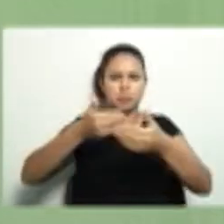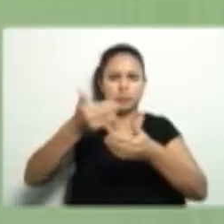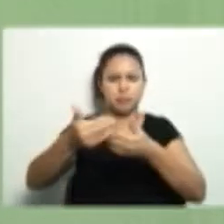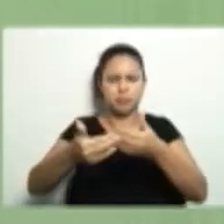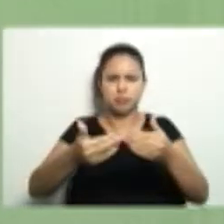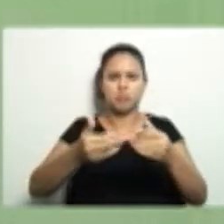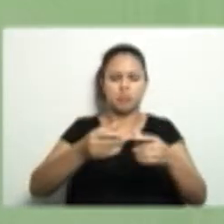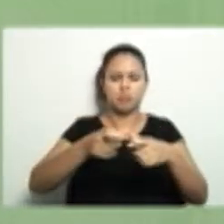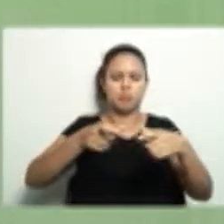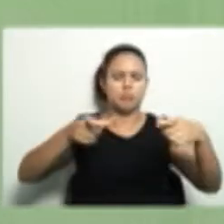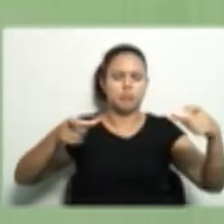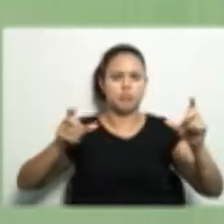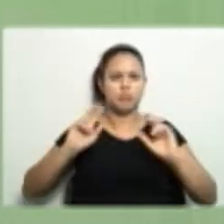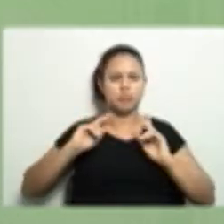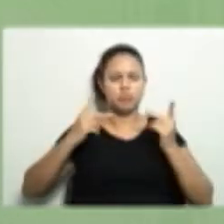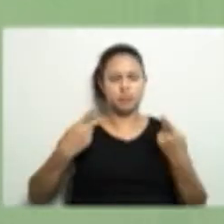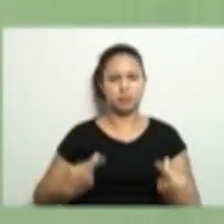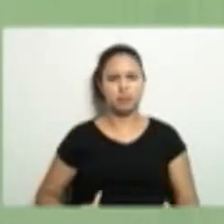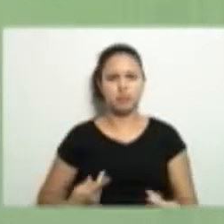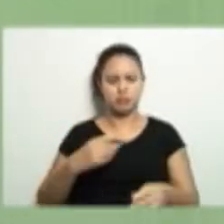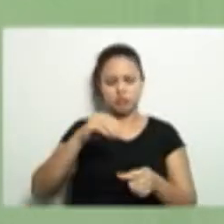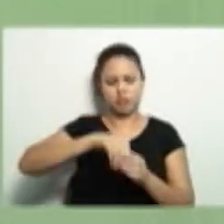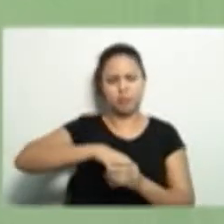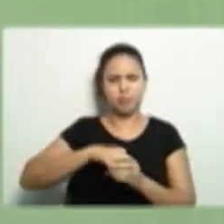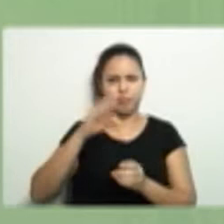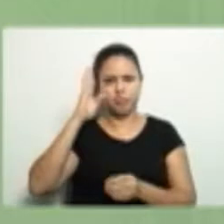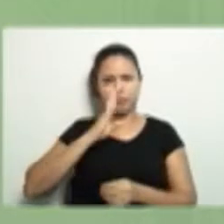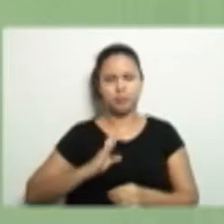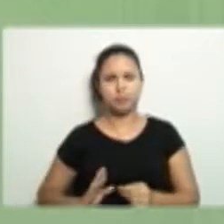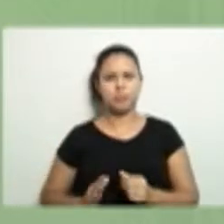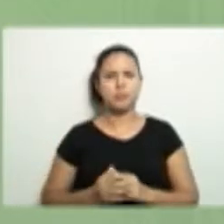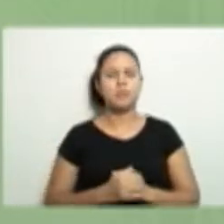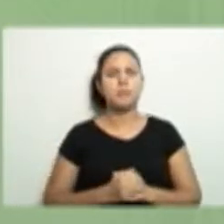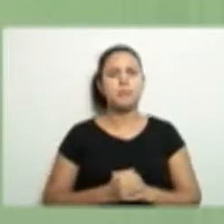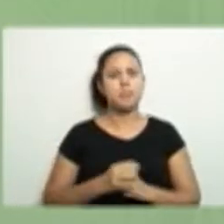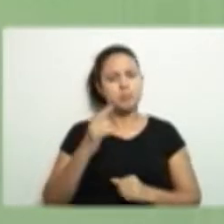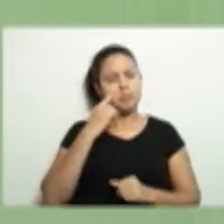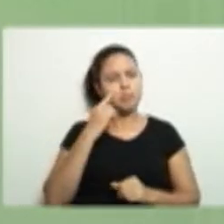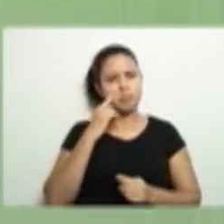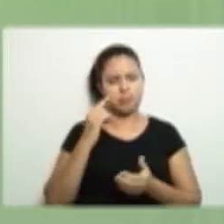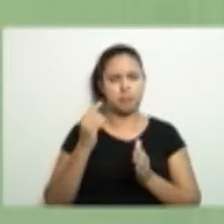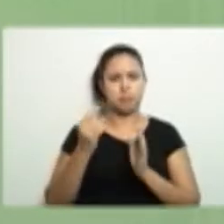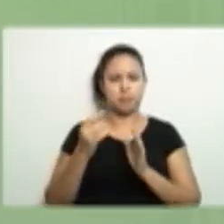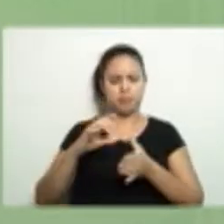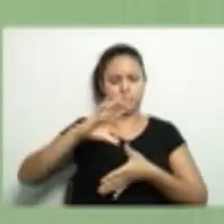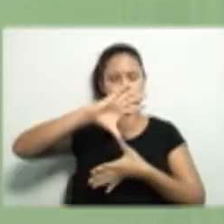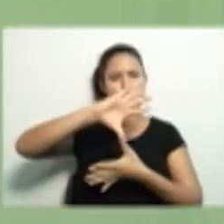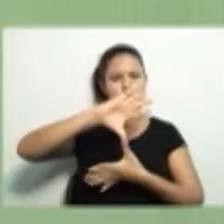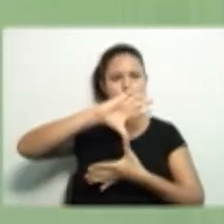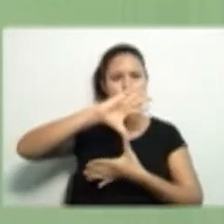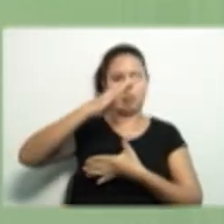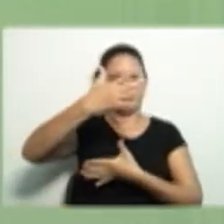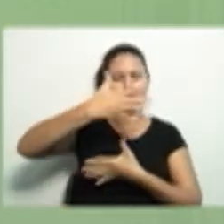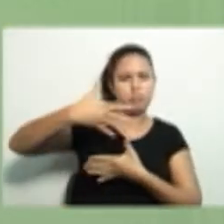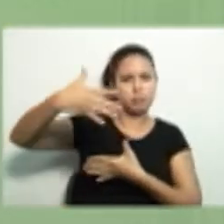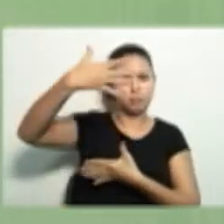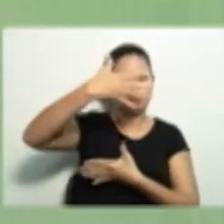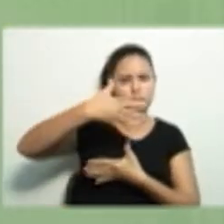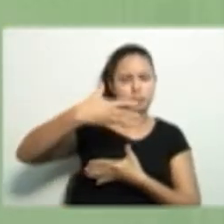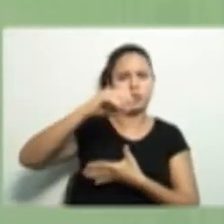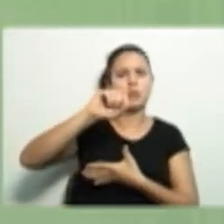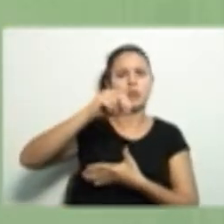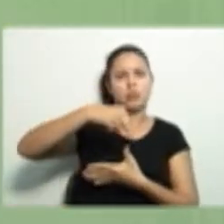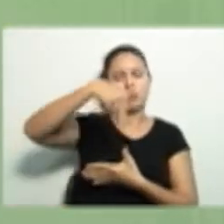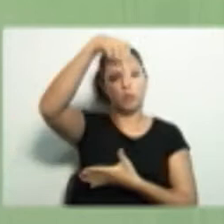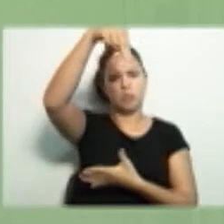desenvolvimento está concentrada nessa porção superior do mapa, onde nós encontramos a região Norte, Nordeste e a região